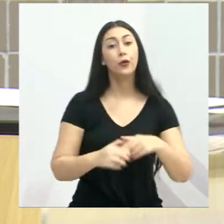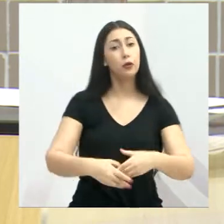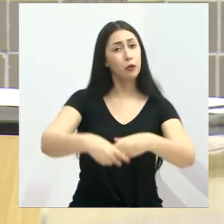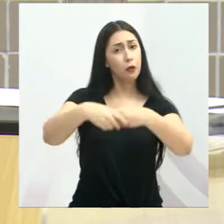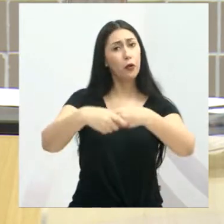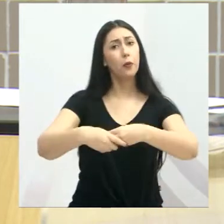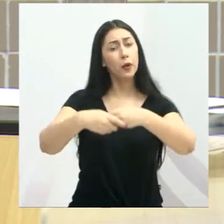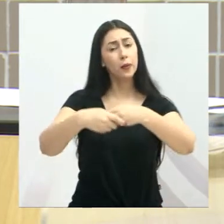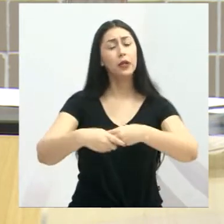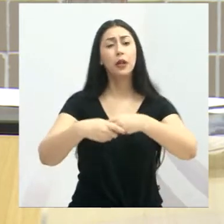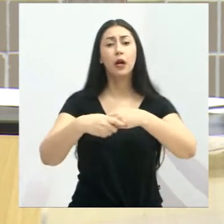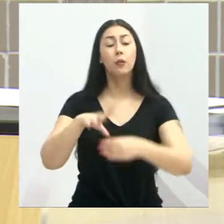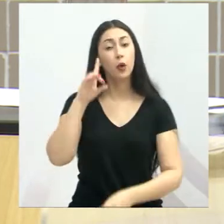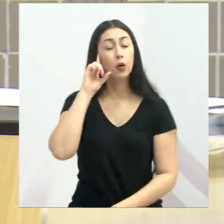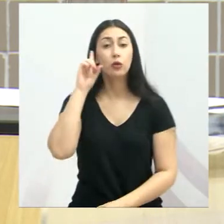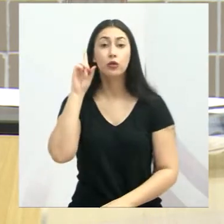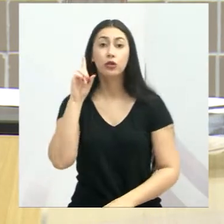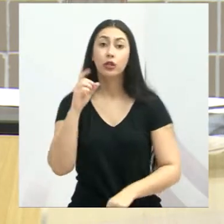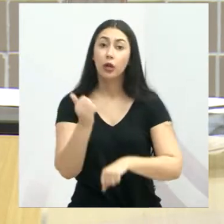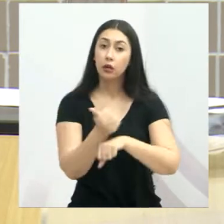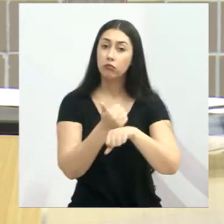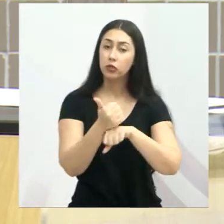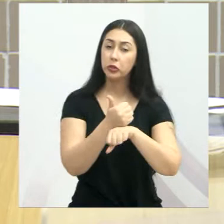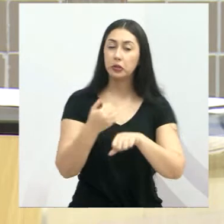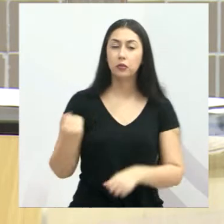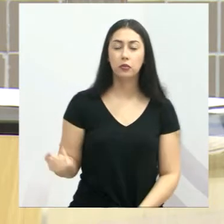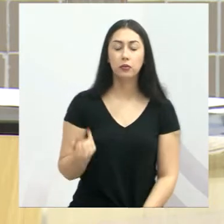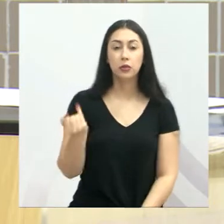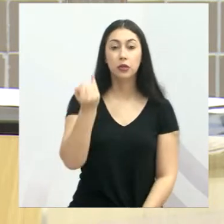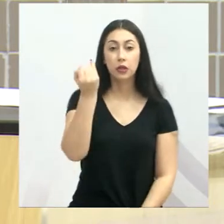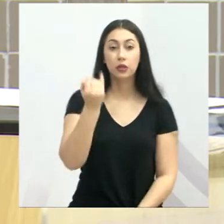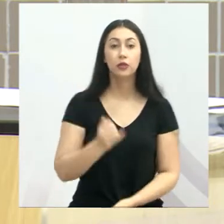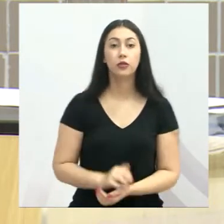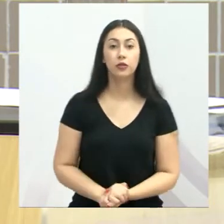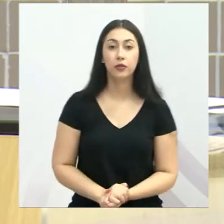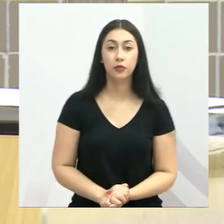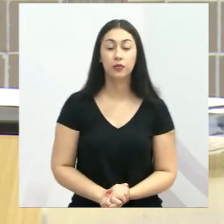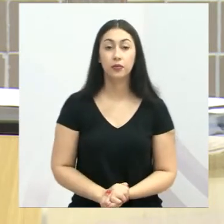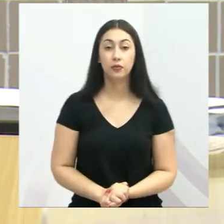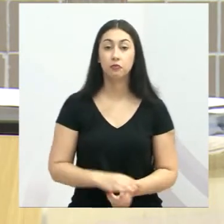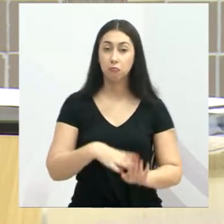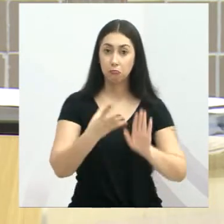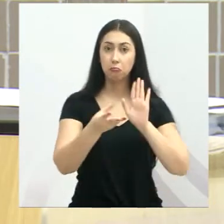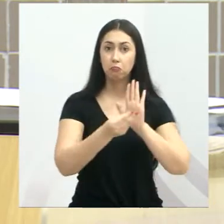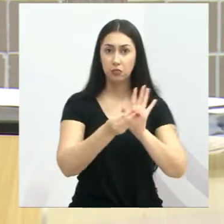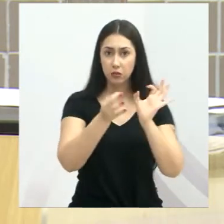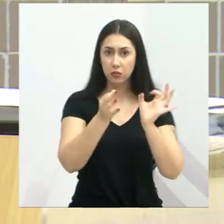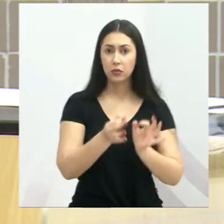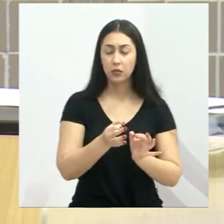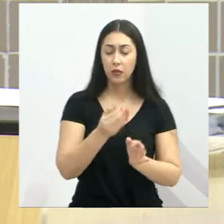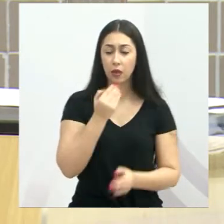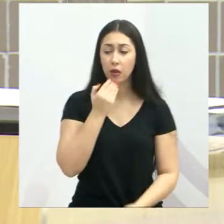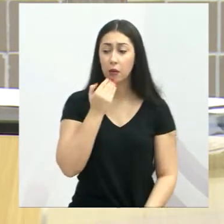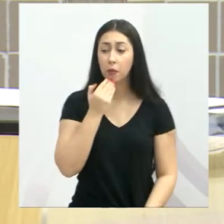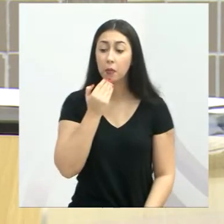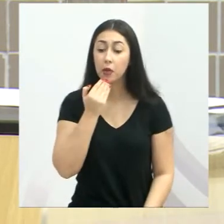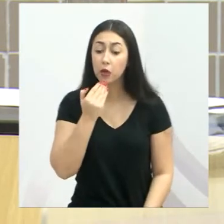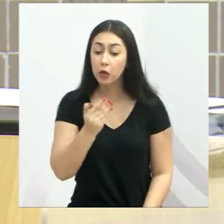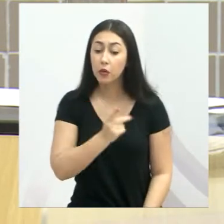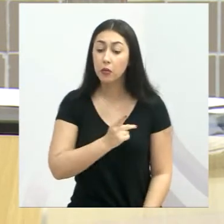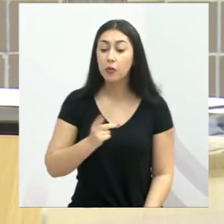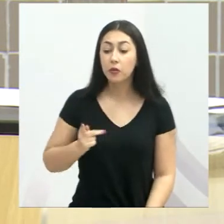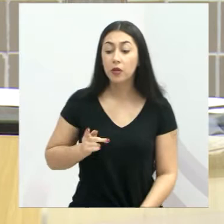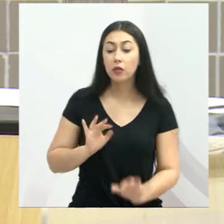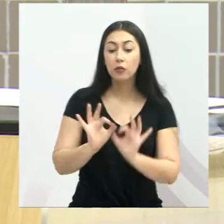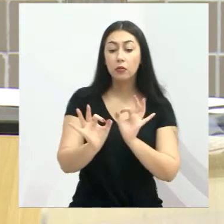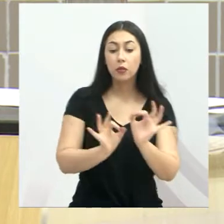transcurso da data comemorativa dedicada à importante profissão. Feito esse registro, respeitosamente requerendo ao presidente dessa Casa que